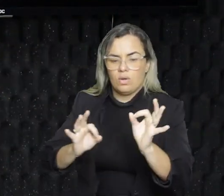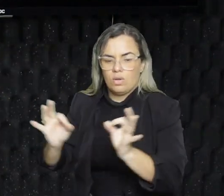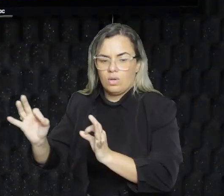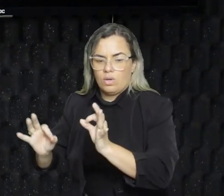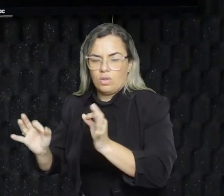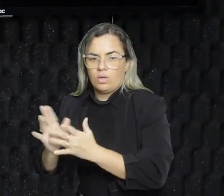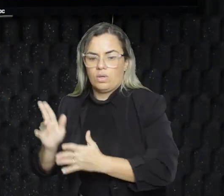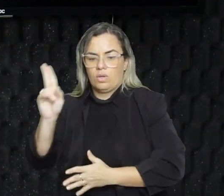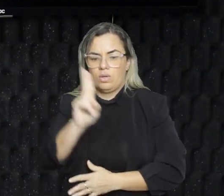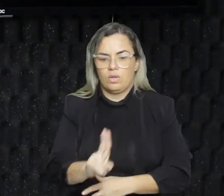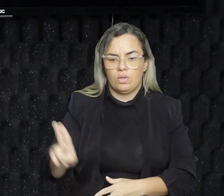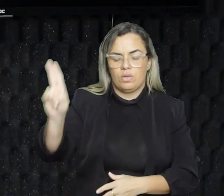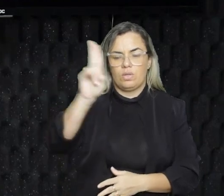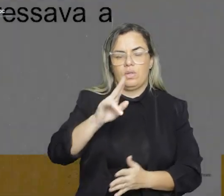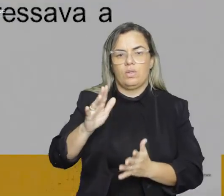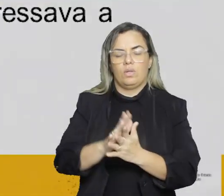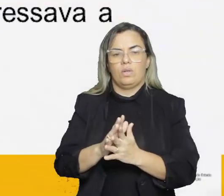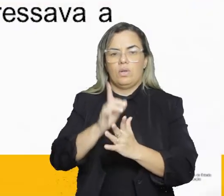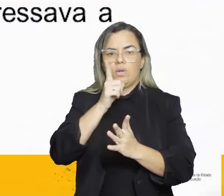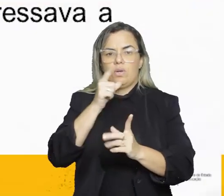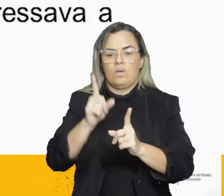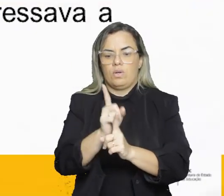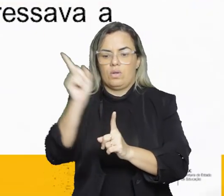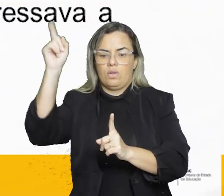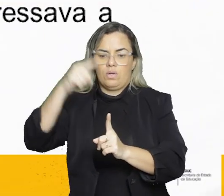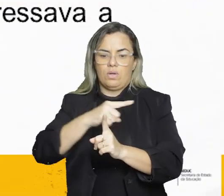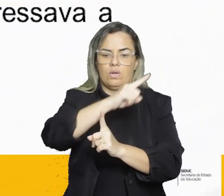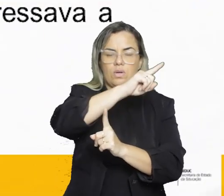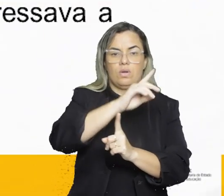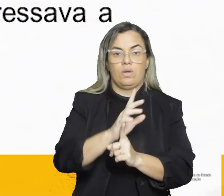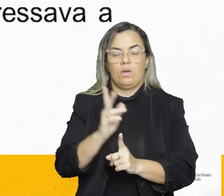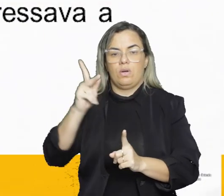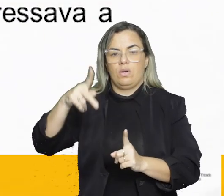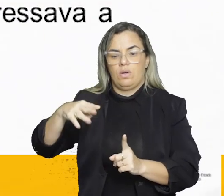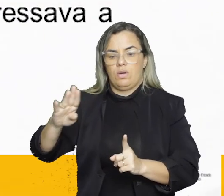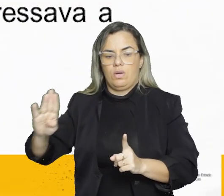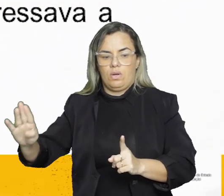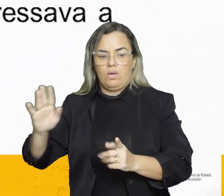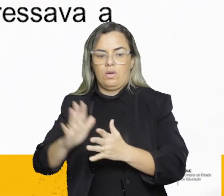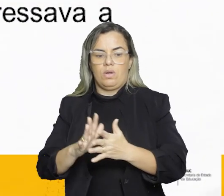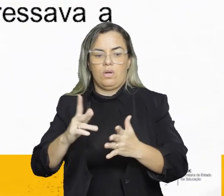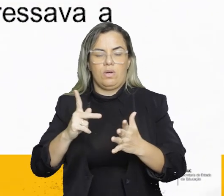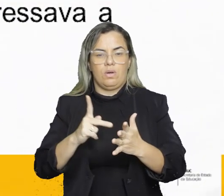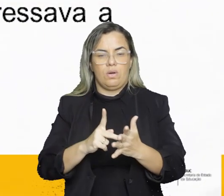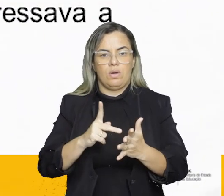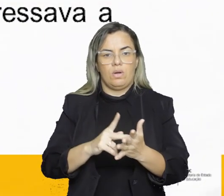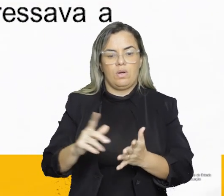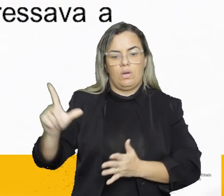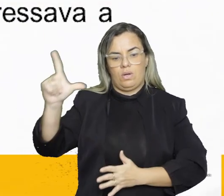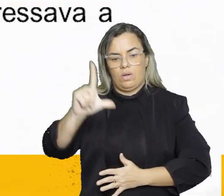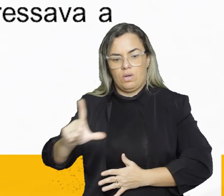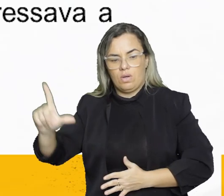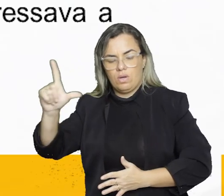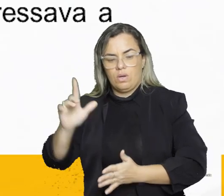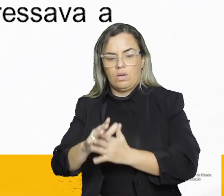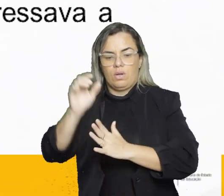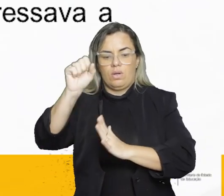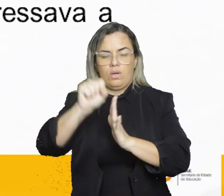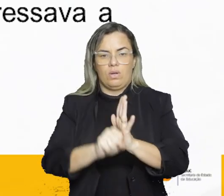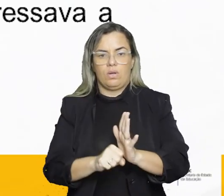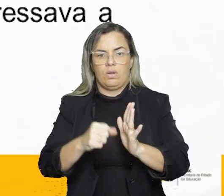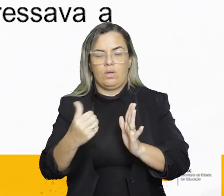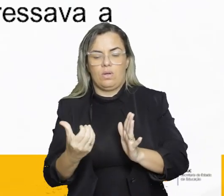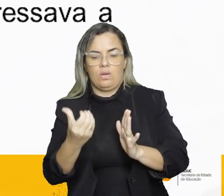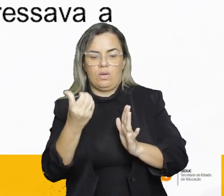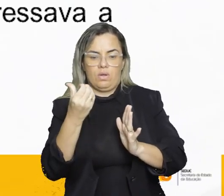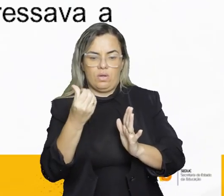dos consumidores nos chafarizes públicos, está vendo? Oficiais. De Lisboa, no século